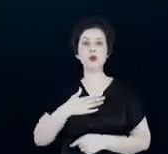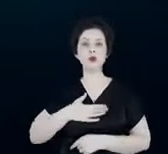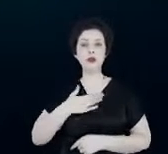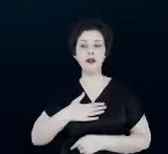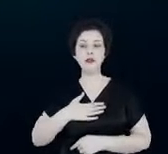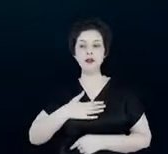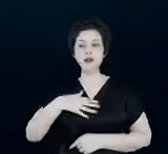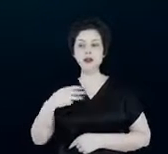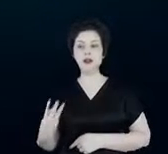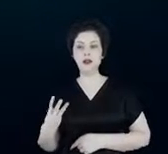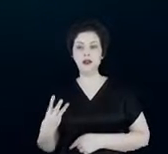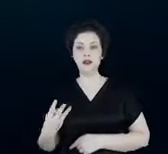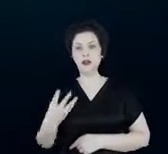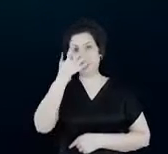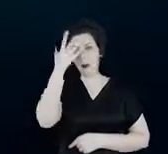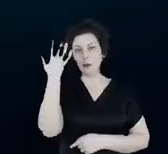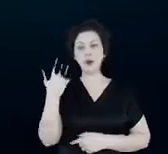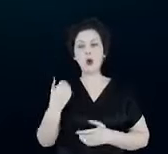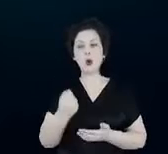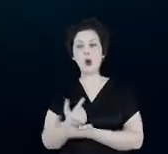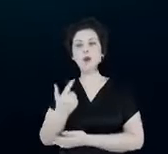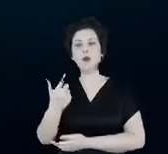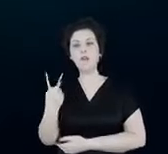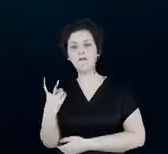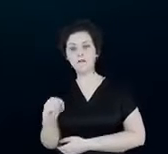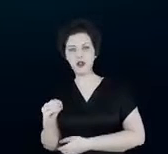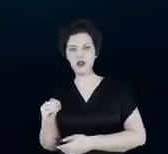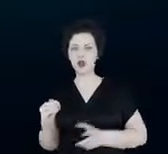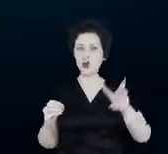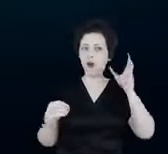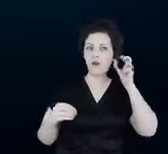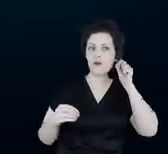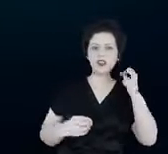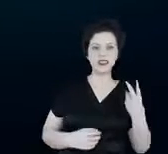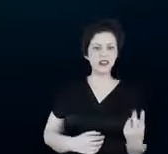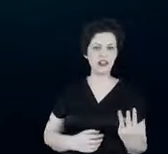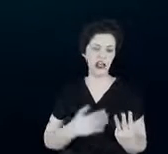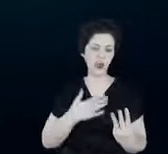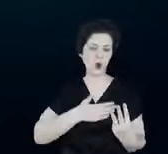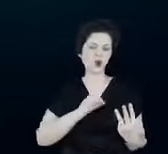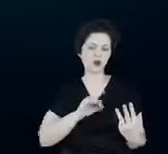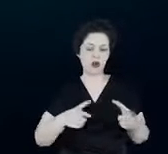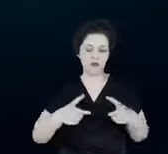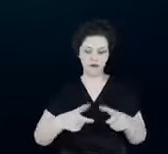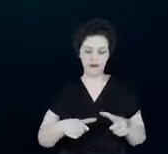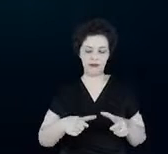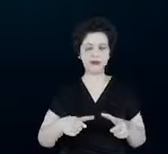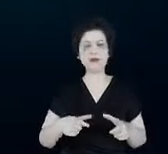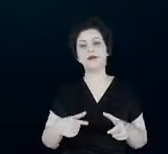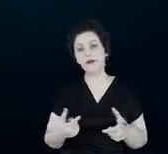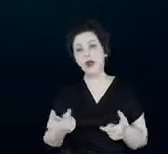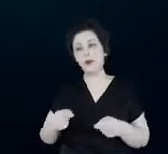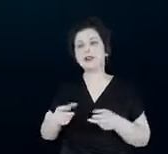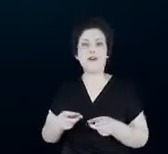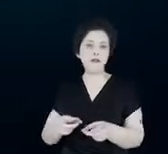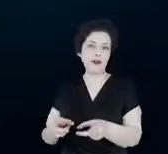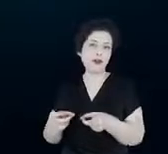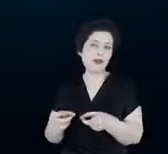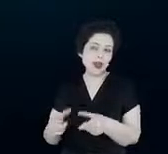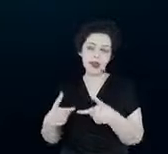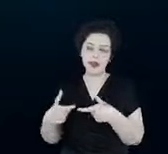o cliente já que comprar 20 musas mas só que escutar três porque era necessário Para viabilizar né o para a venda do produto